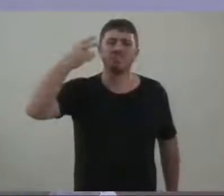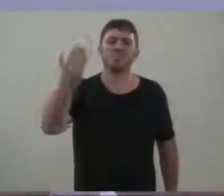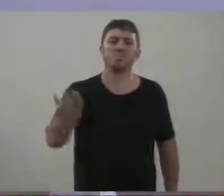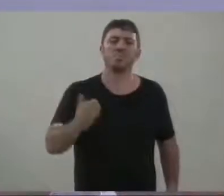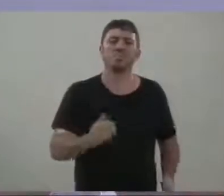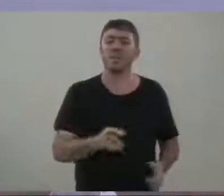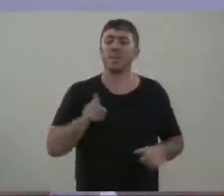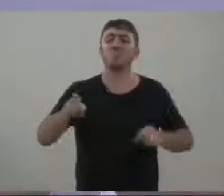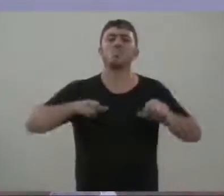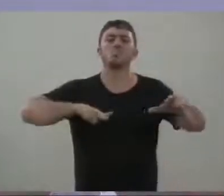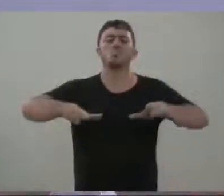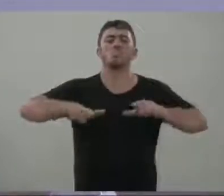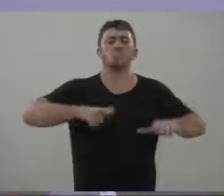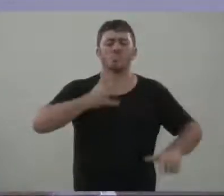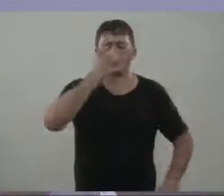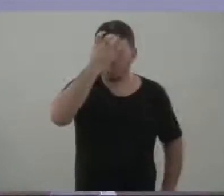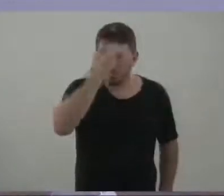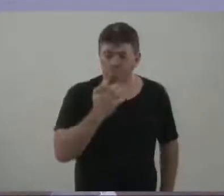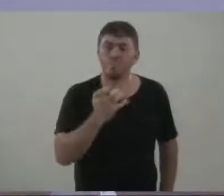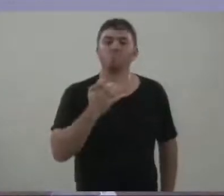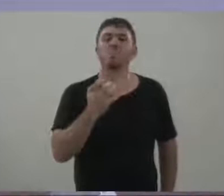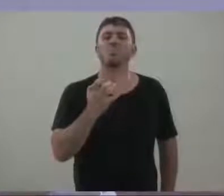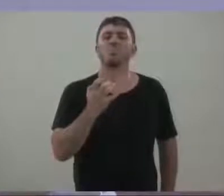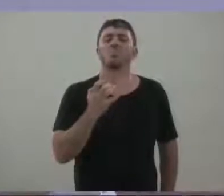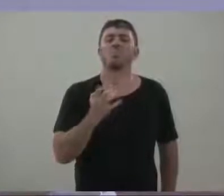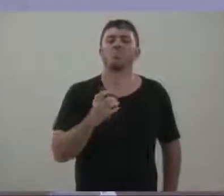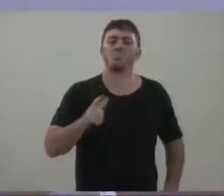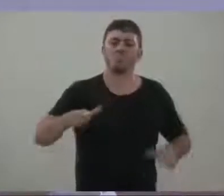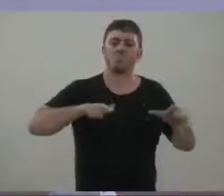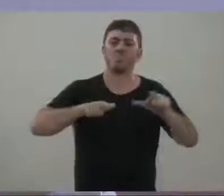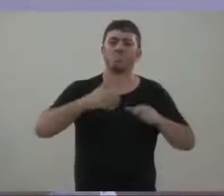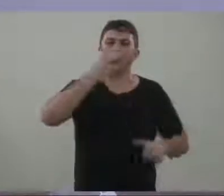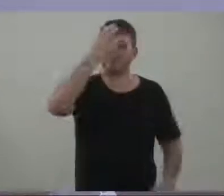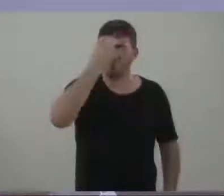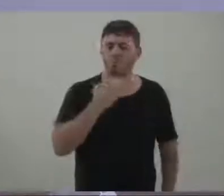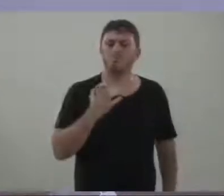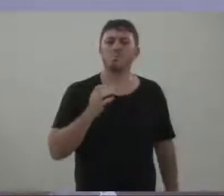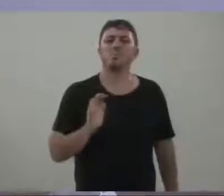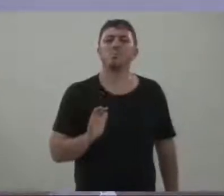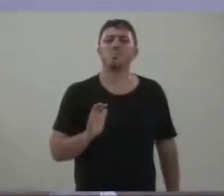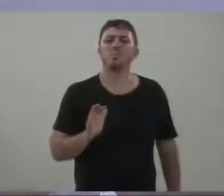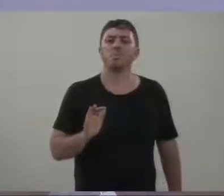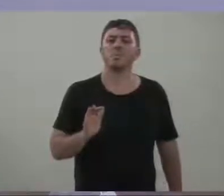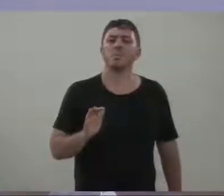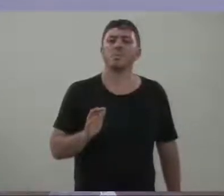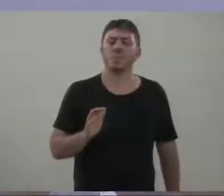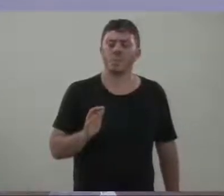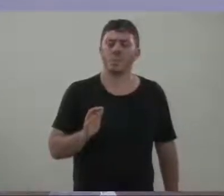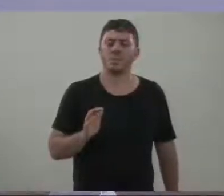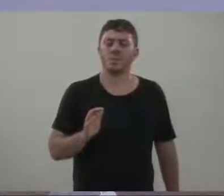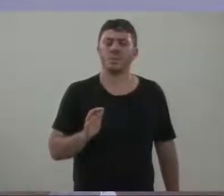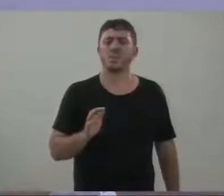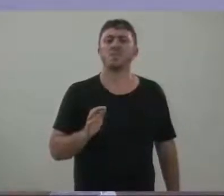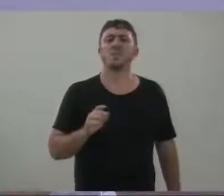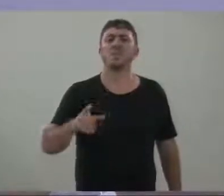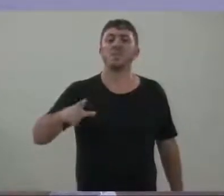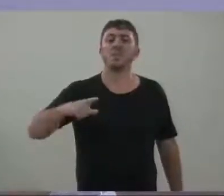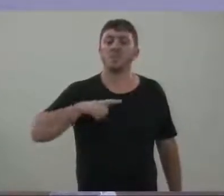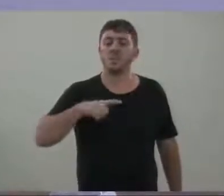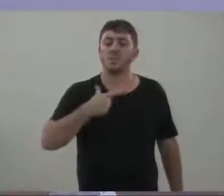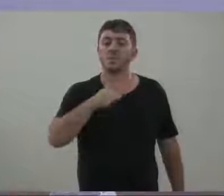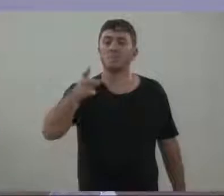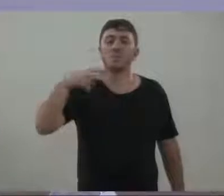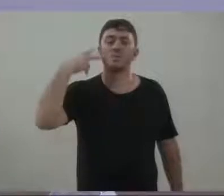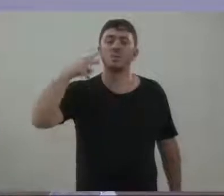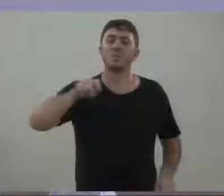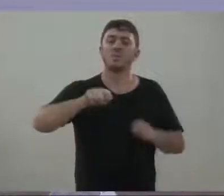trabalho sério que elas fazem aqui. Trabalho sério, como tiveram outras vereadoras na casa, fazendo um trabalho digno de